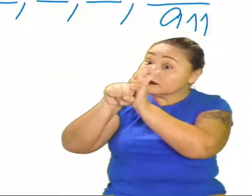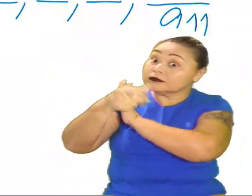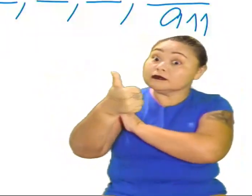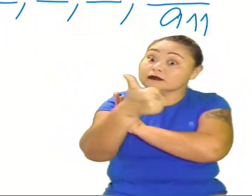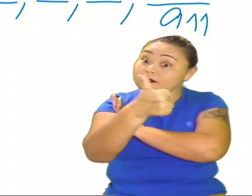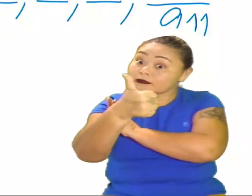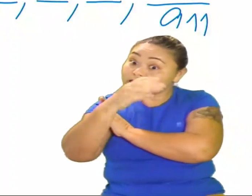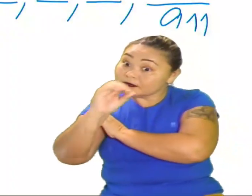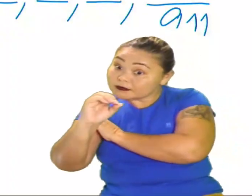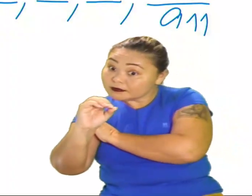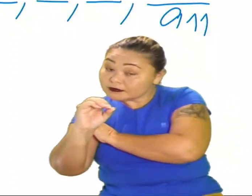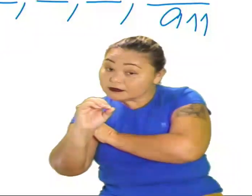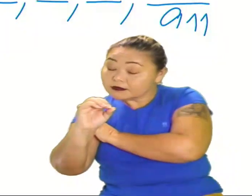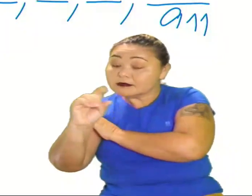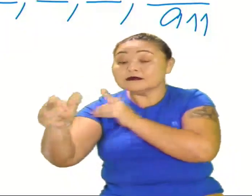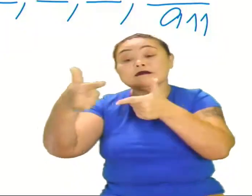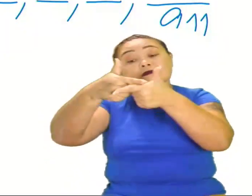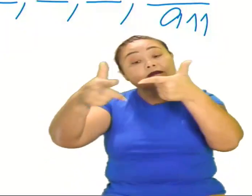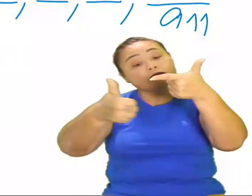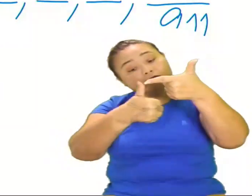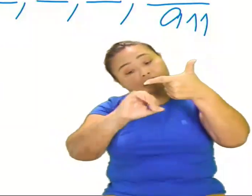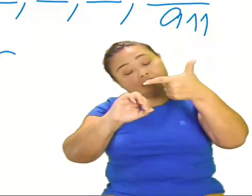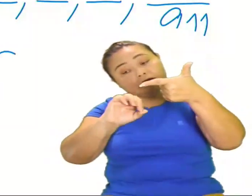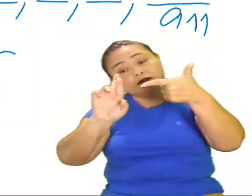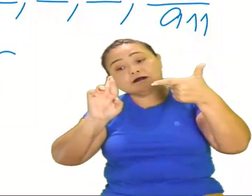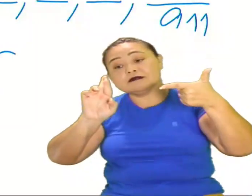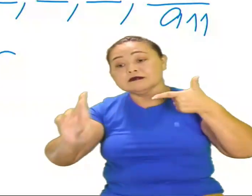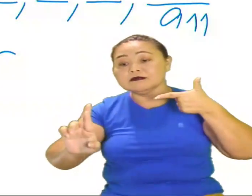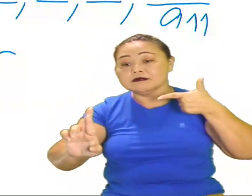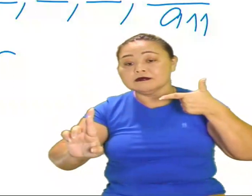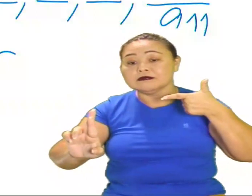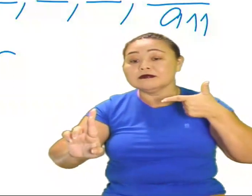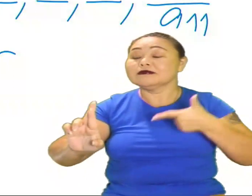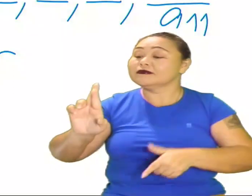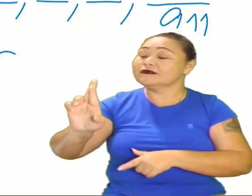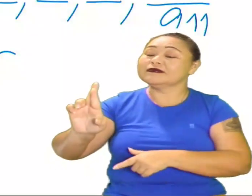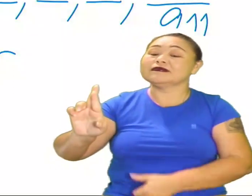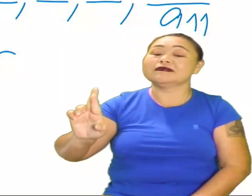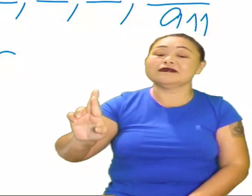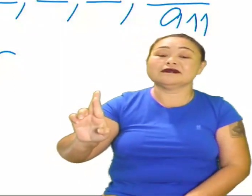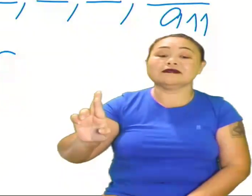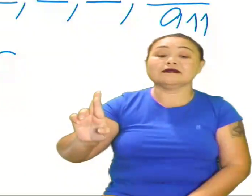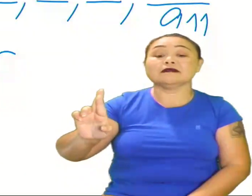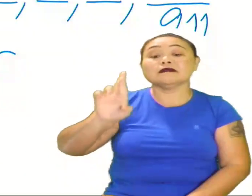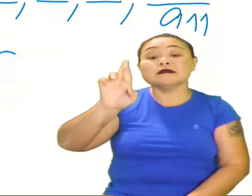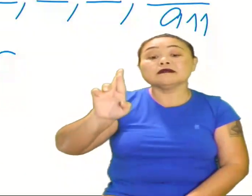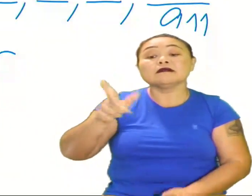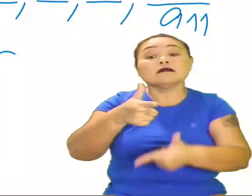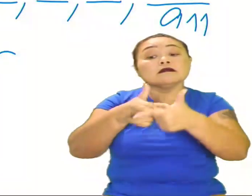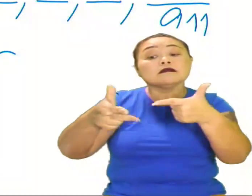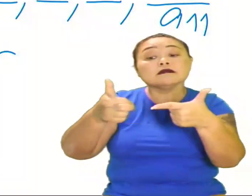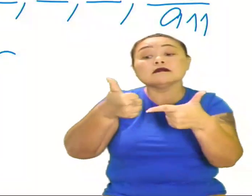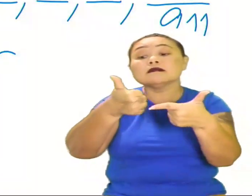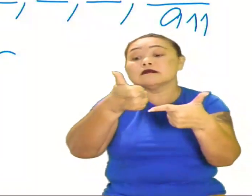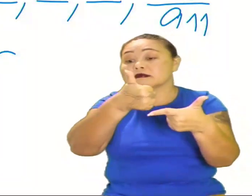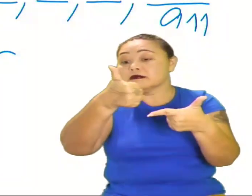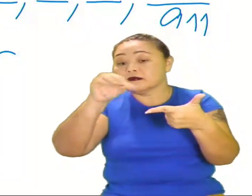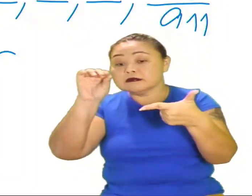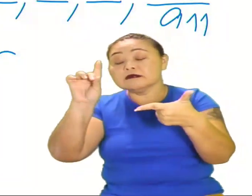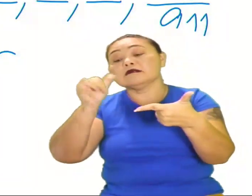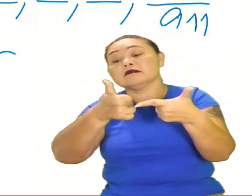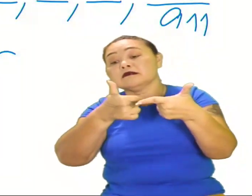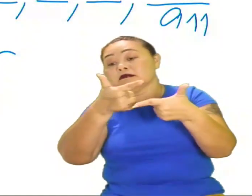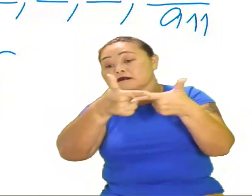aí, negativo, né? Dividido por 10 vai ser igual a R. Quanto que é 110 dividido por 10?